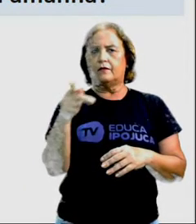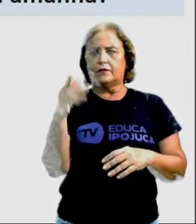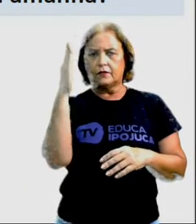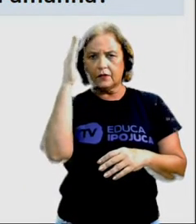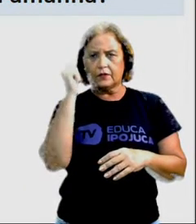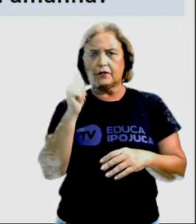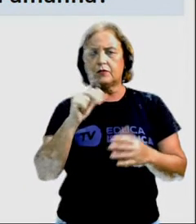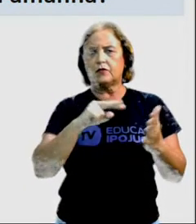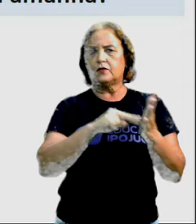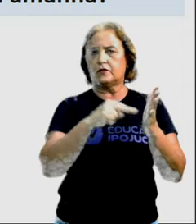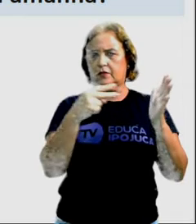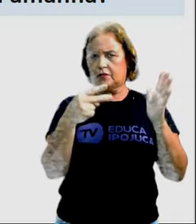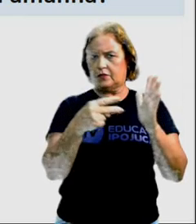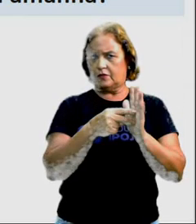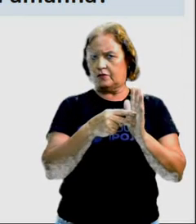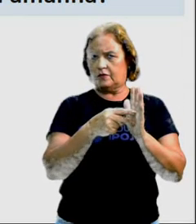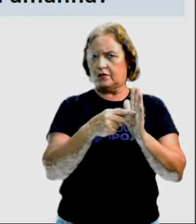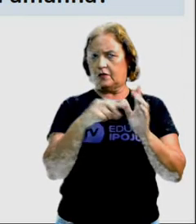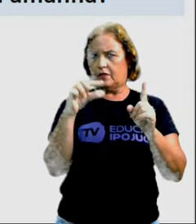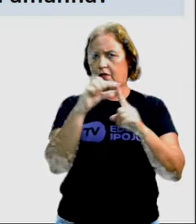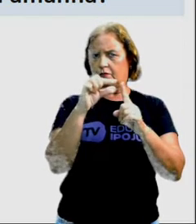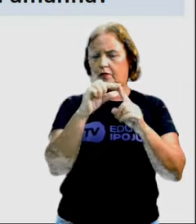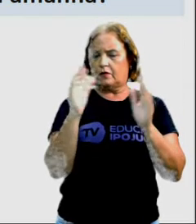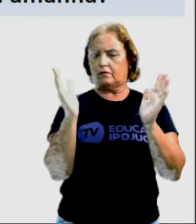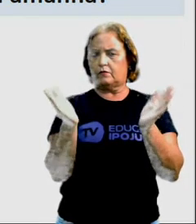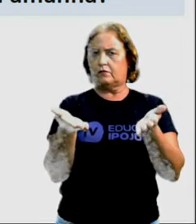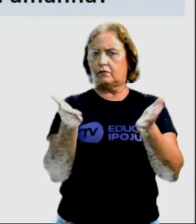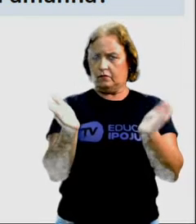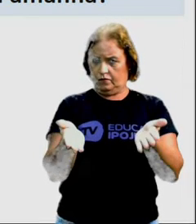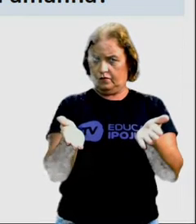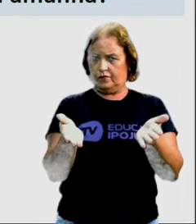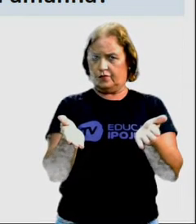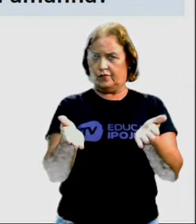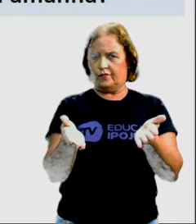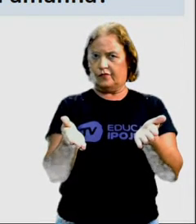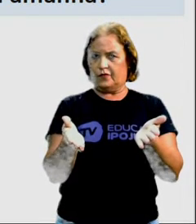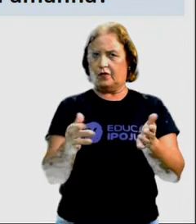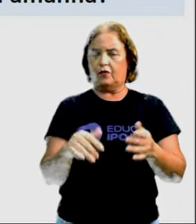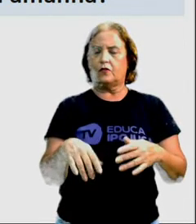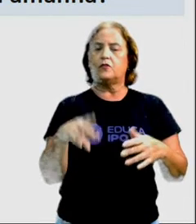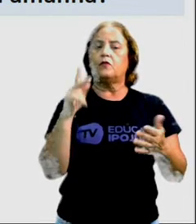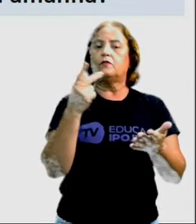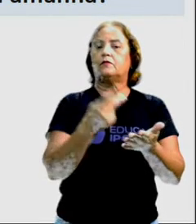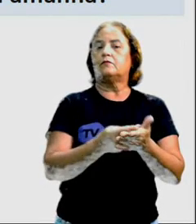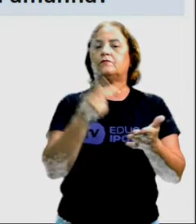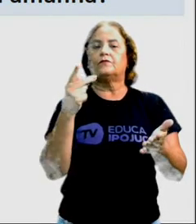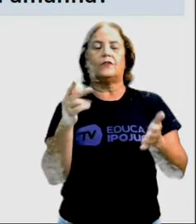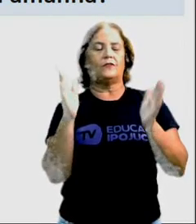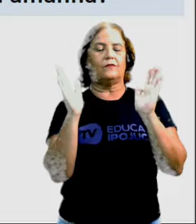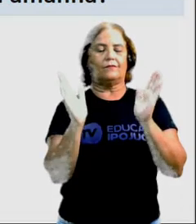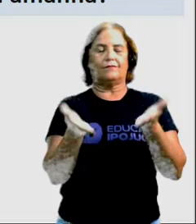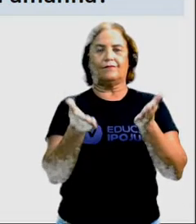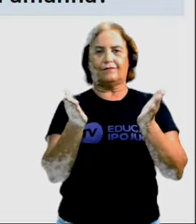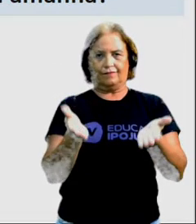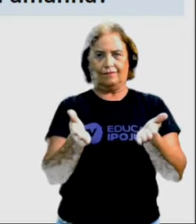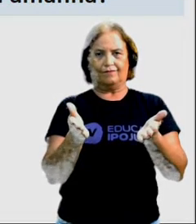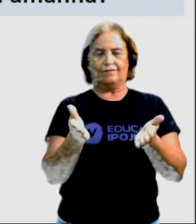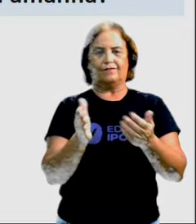sabe o que significa a palavra hoje hoje é o que está acontecendo nesse exato momento